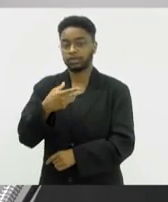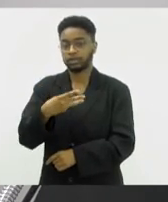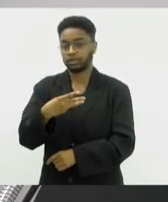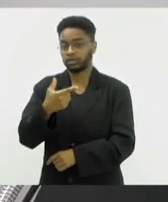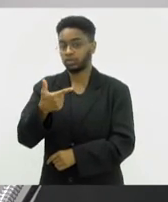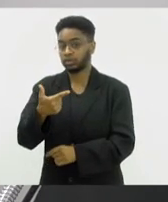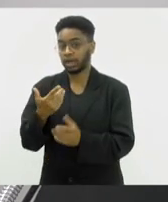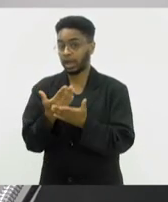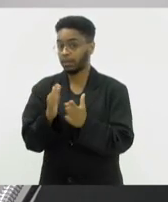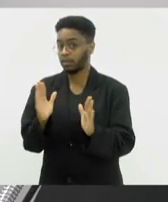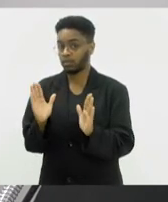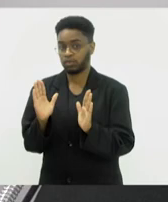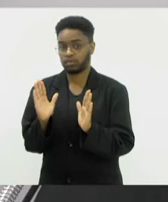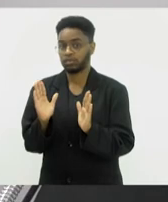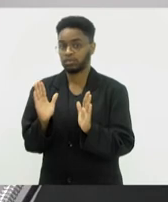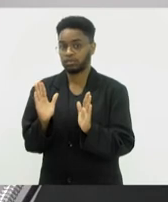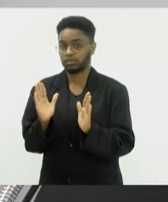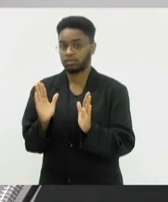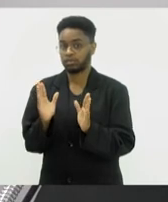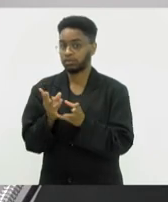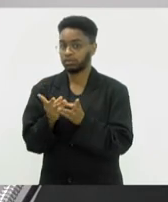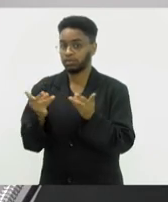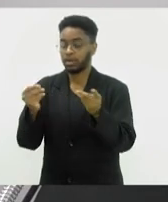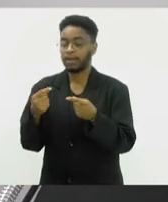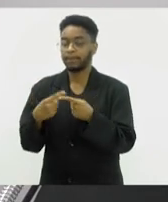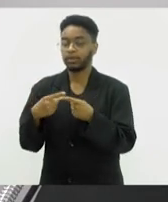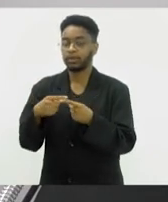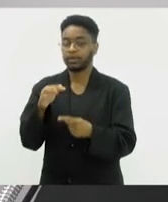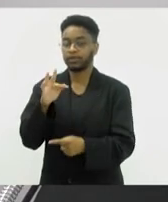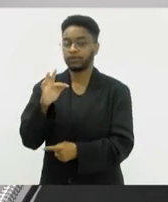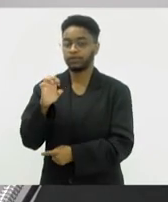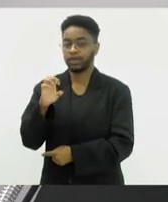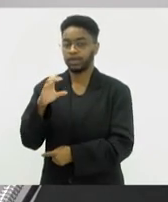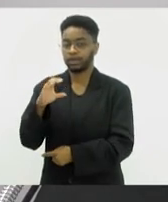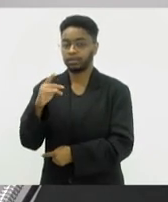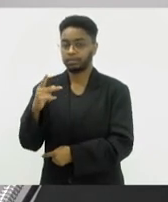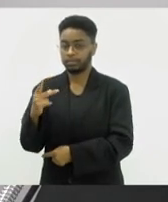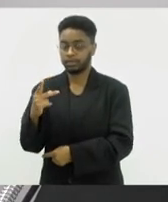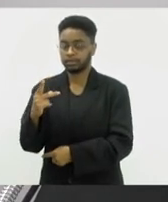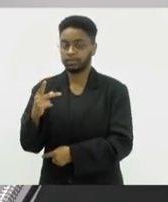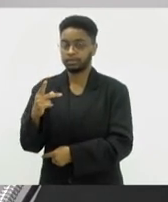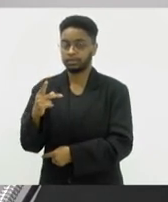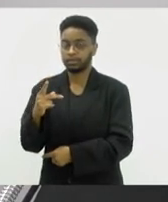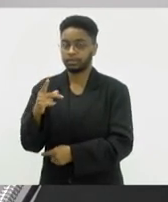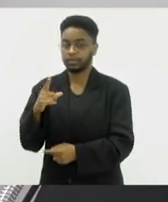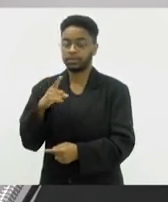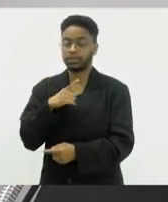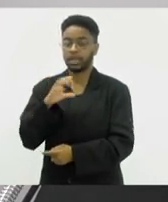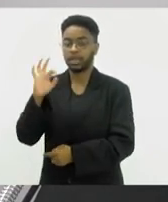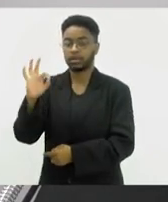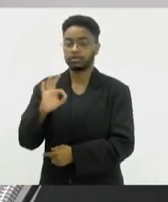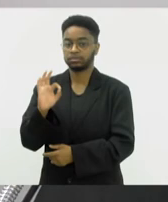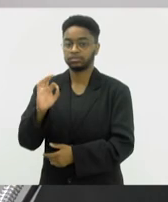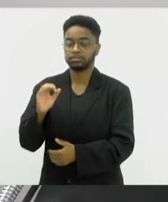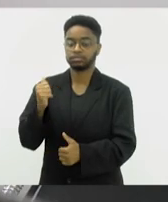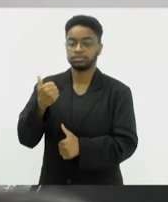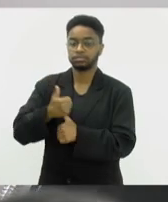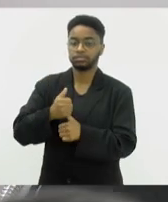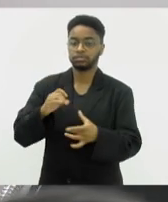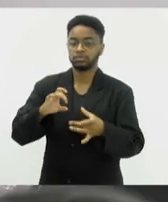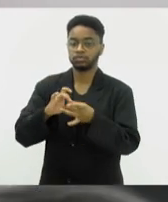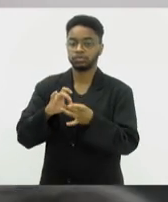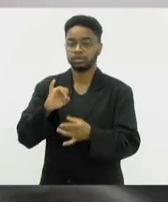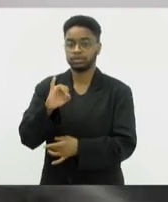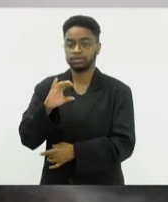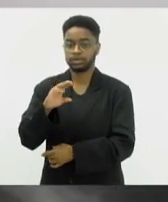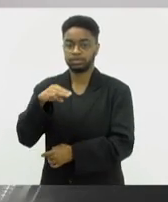2032. Porque o FECP ele é uma sobrealíquota em cima do ICMS. E